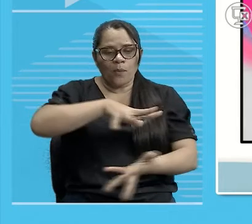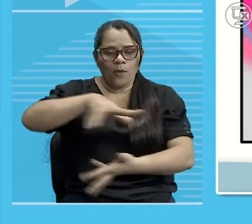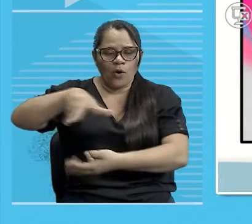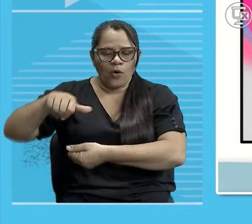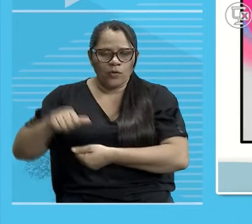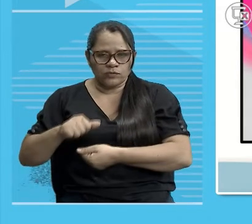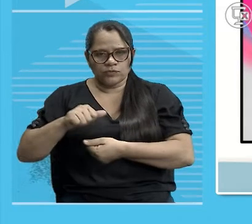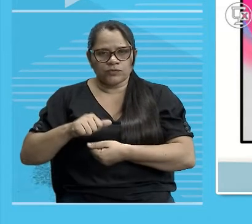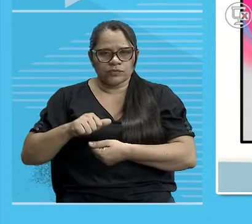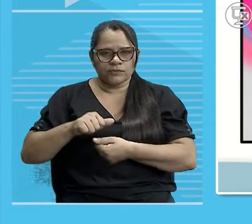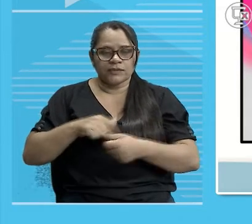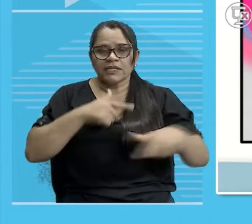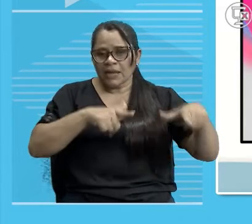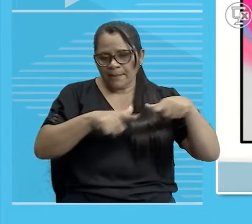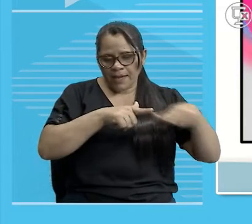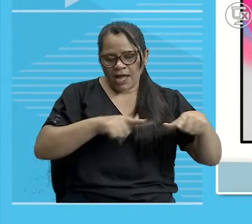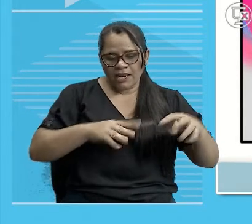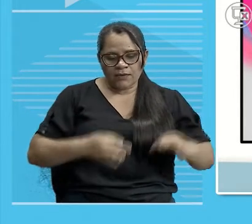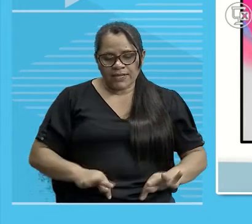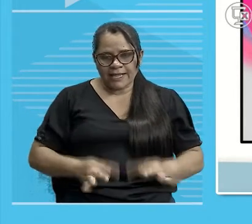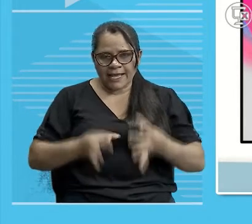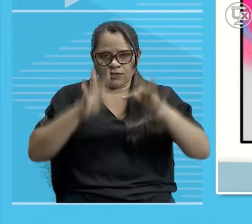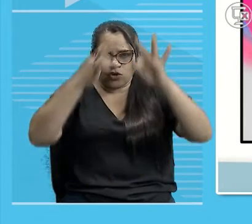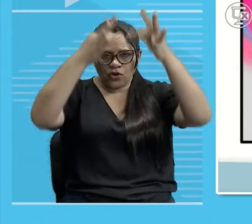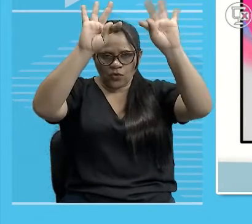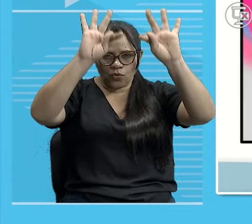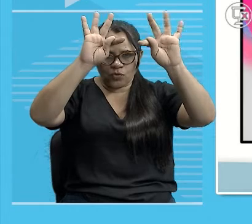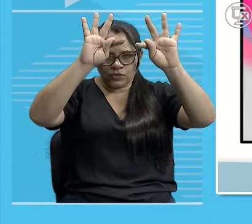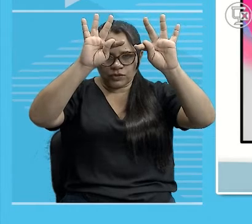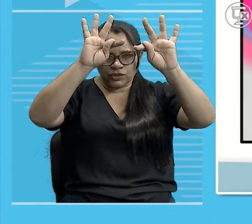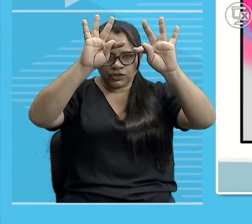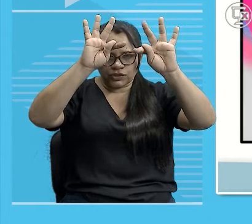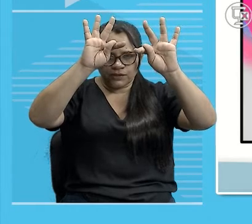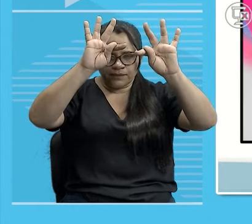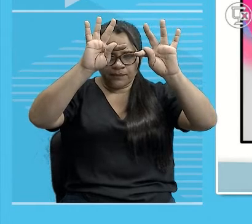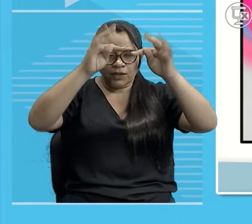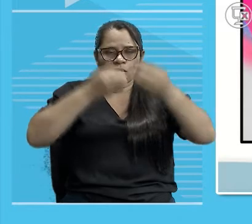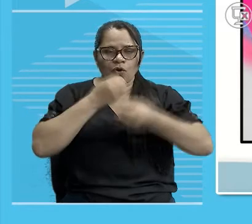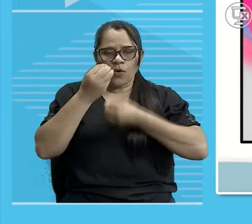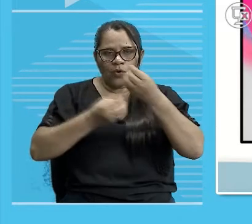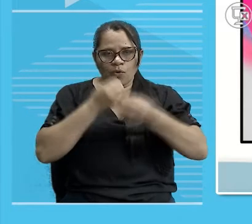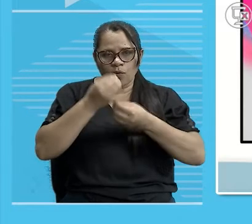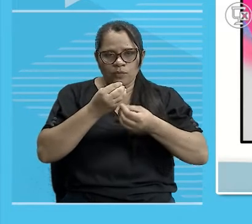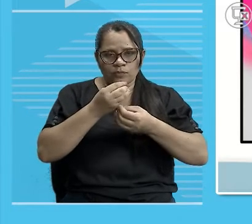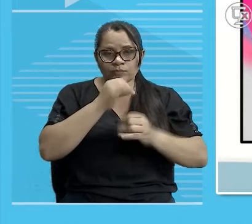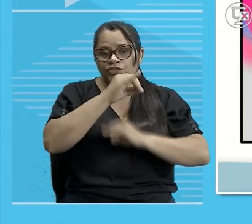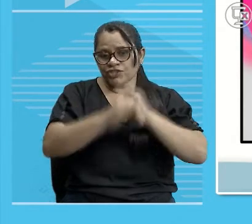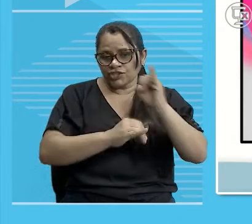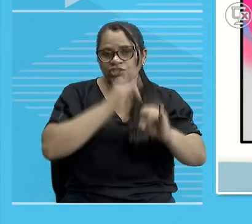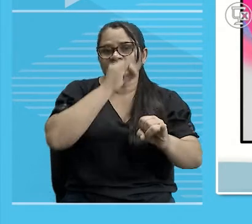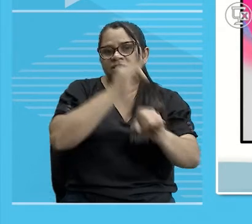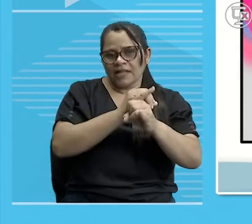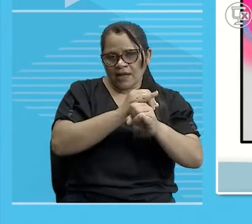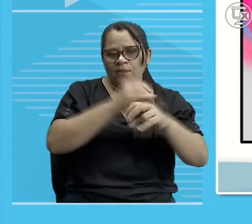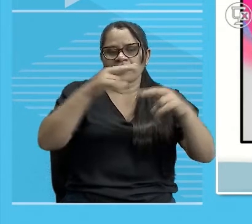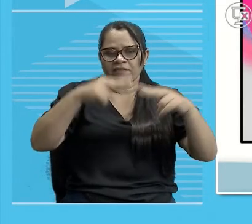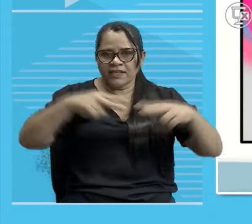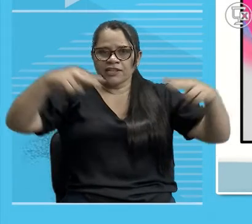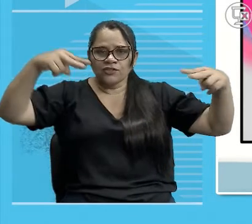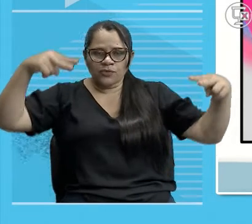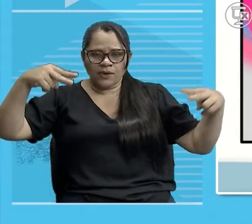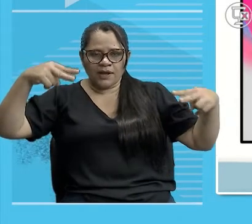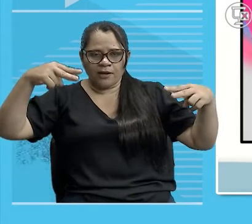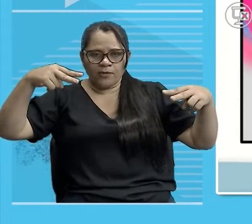robotizado no mundo cada vez mais cada vez mais digital e virtual né